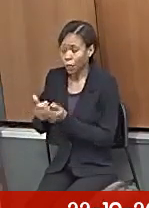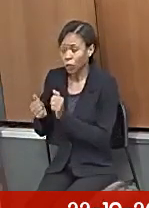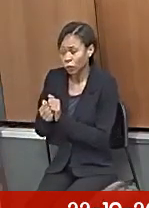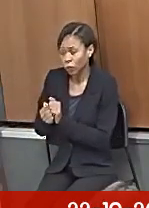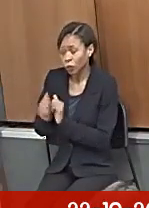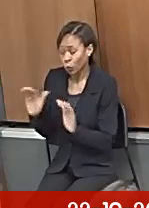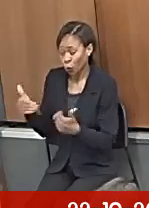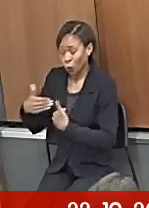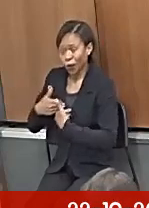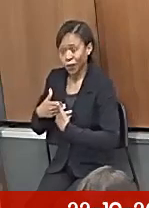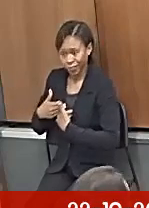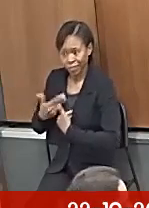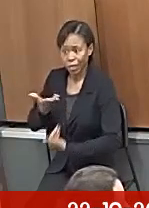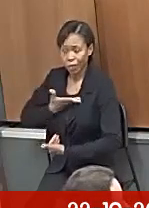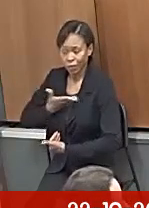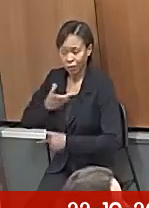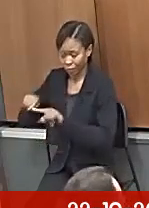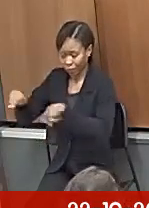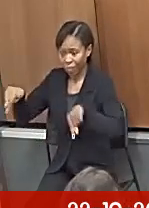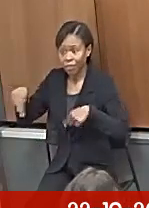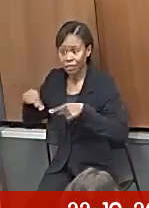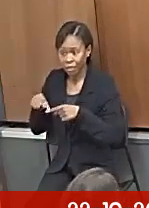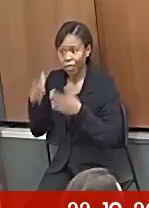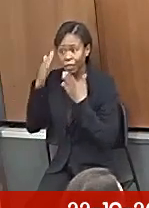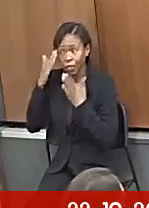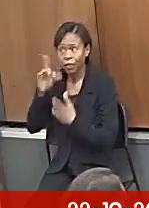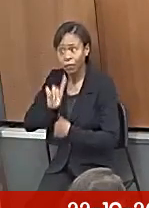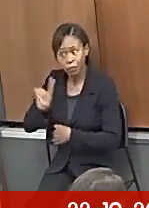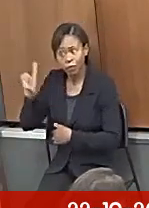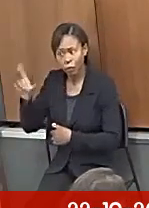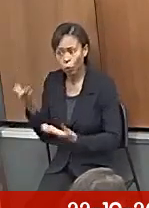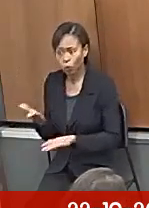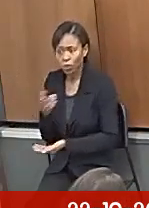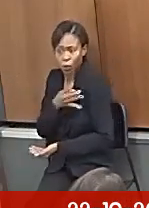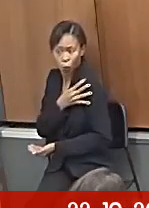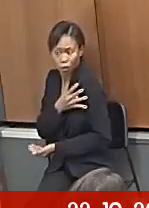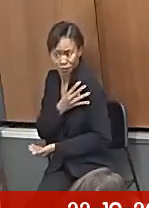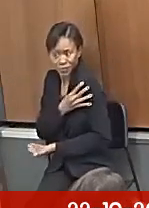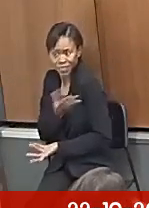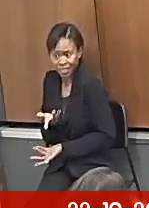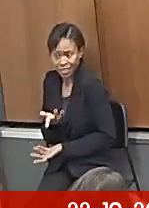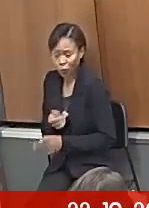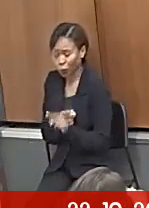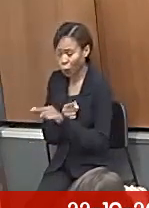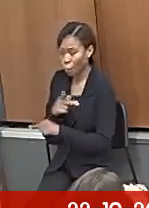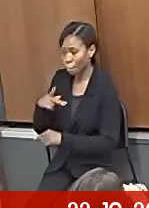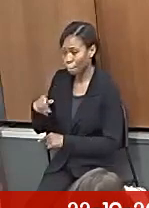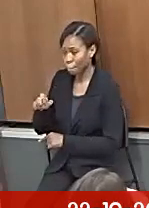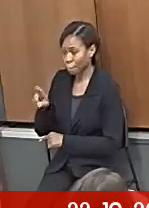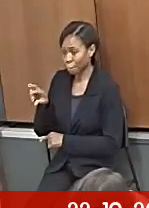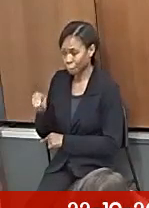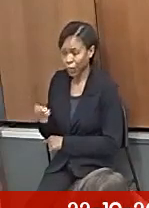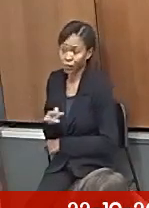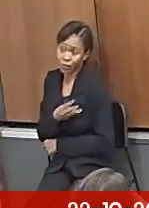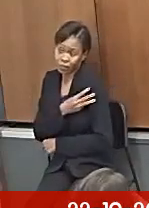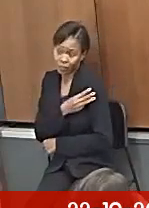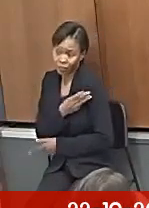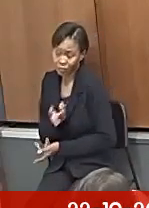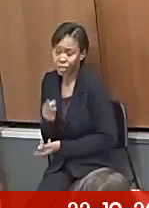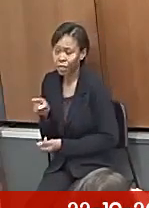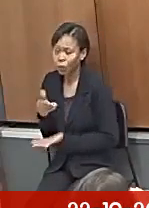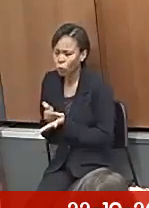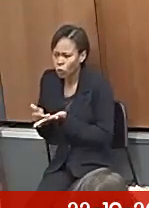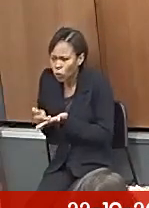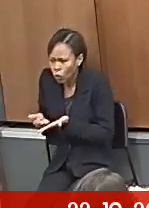de um coleguinha, o coleguinha tio, quer dizer, hoje ele está na quarta série e o Pedro está na terceira. Quer dizer, ele entrou no